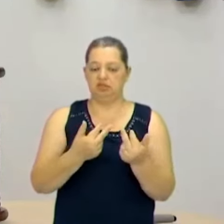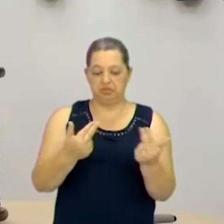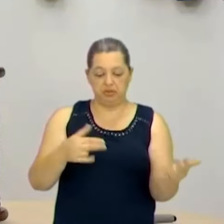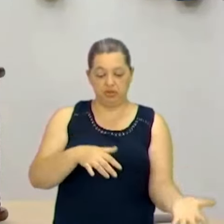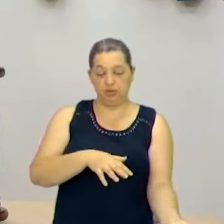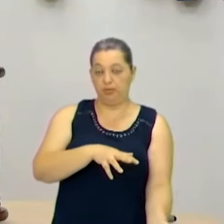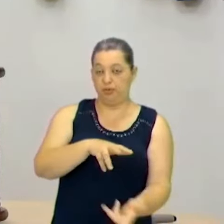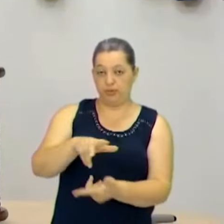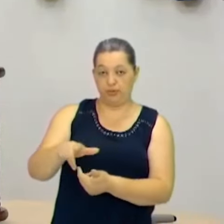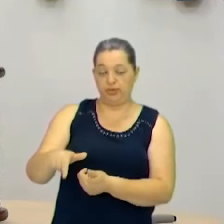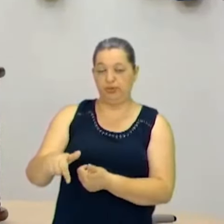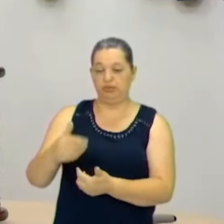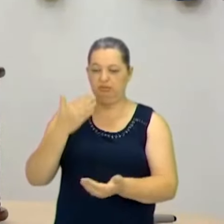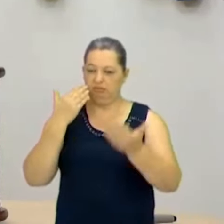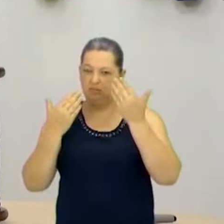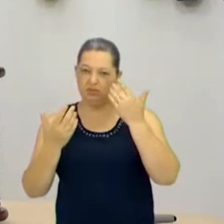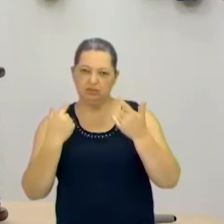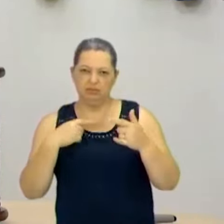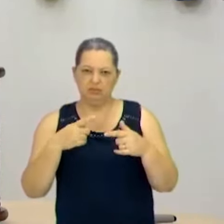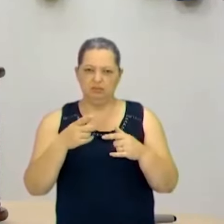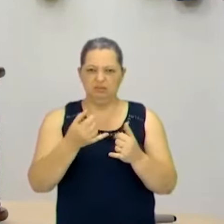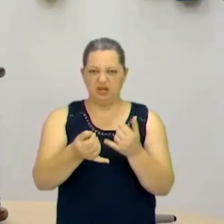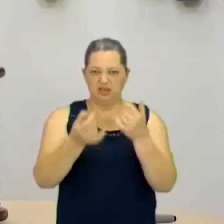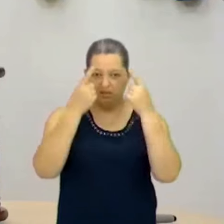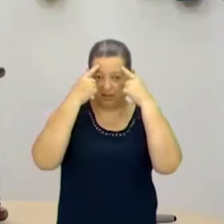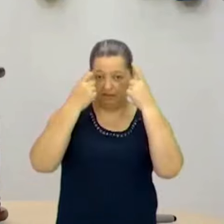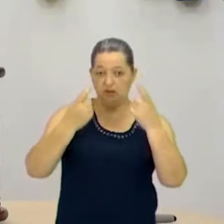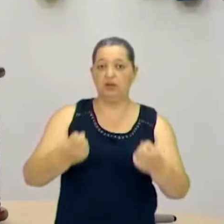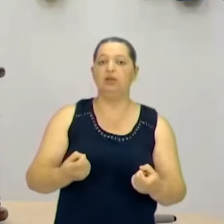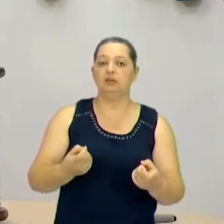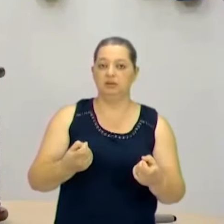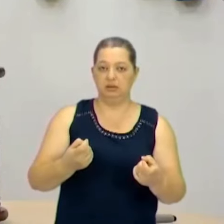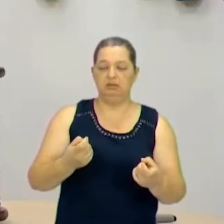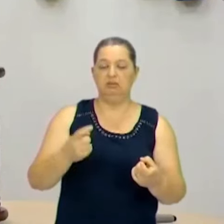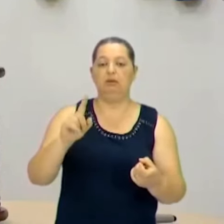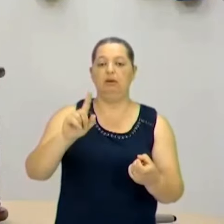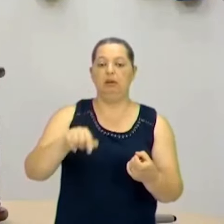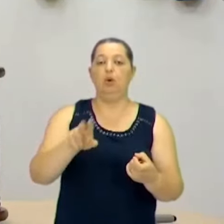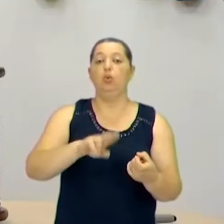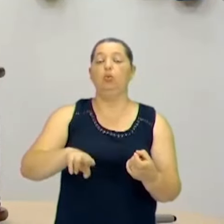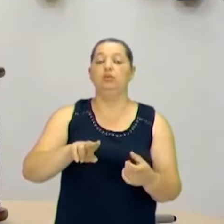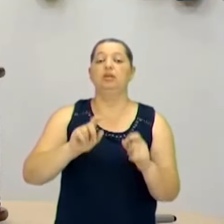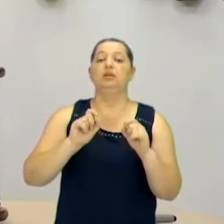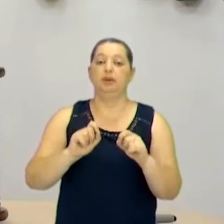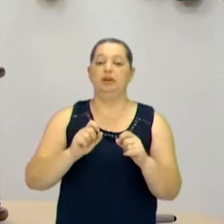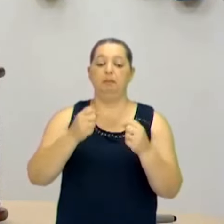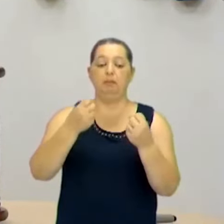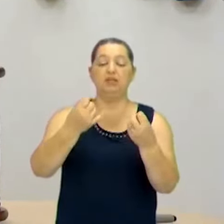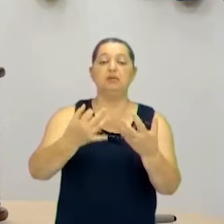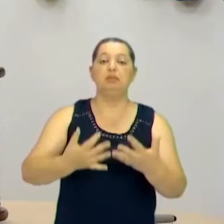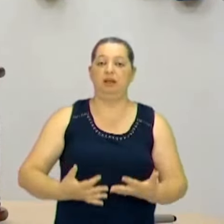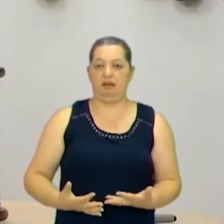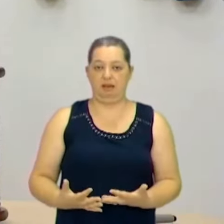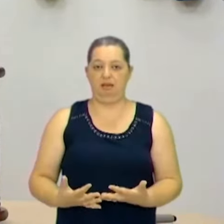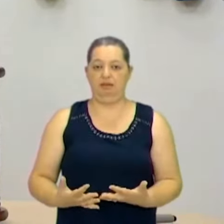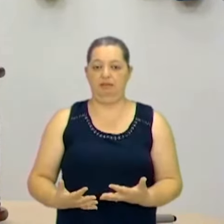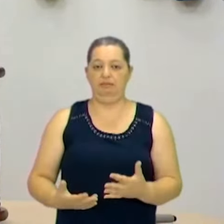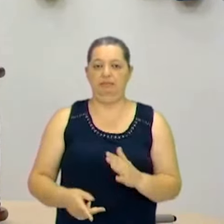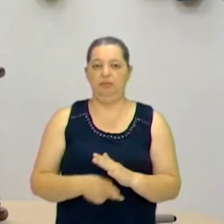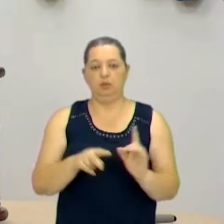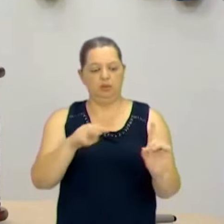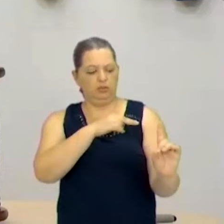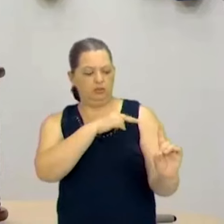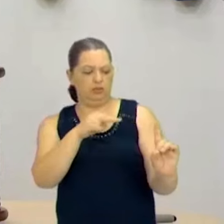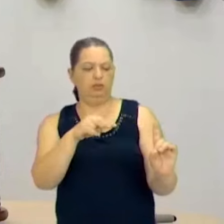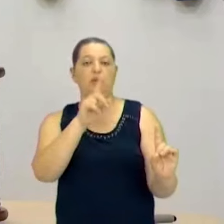A ponto de que a violência ela é empregada justamente para justificar que o seu ponto de vista